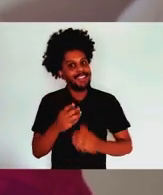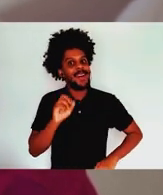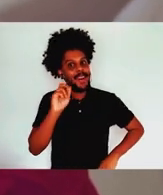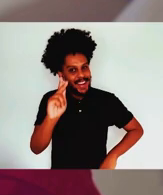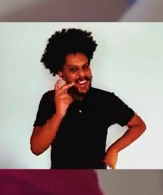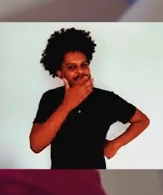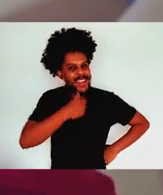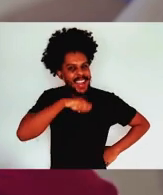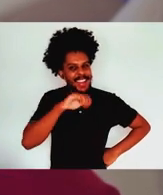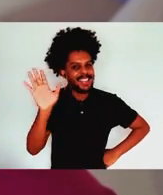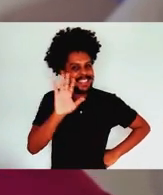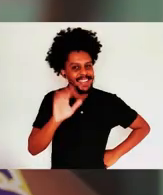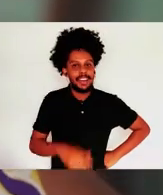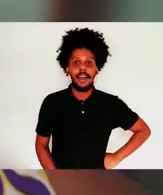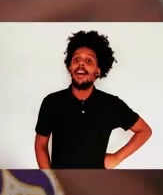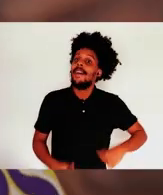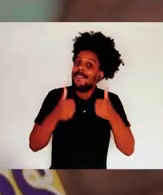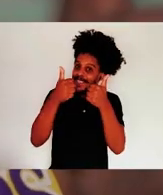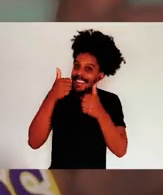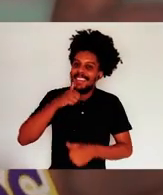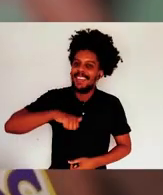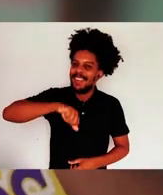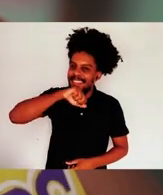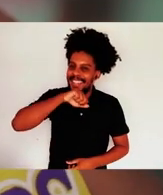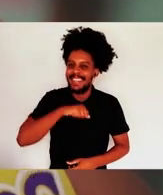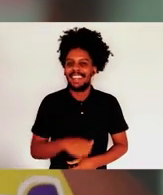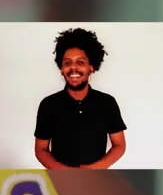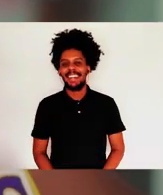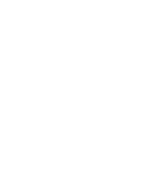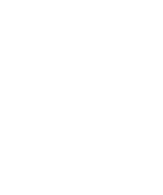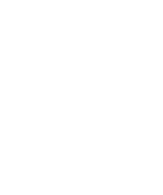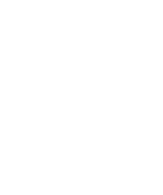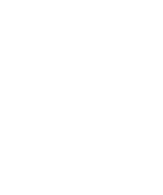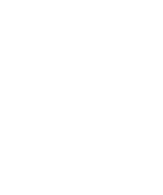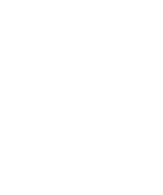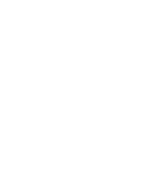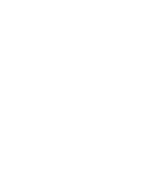Certo, paiinho? Até mais. Valeu, maninha!